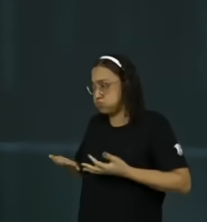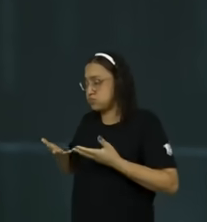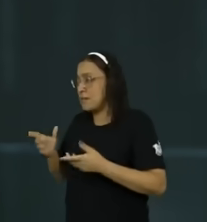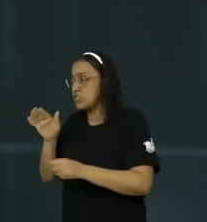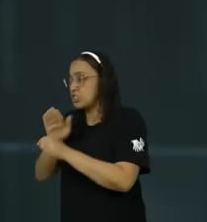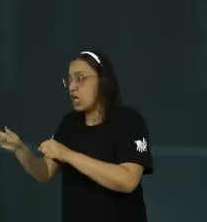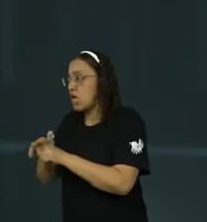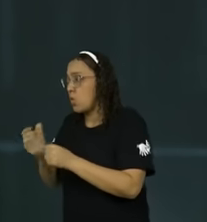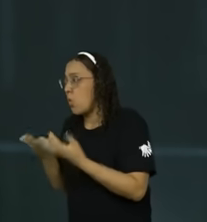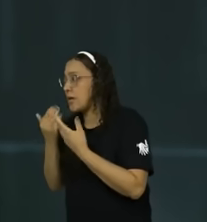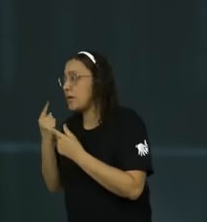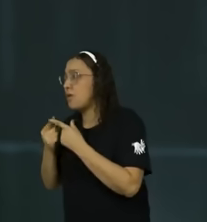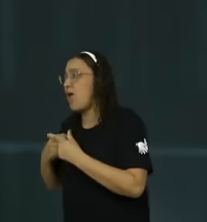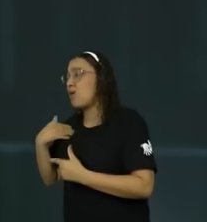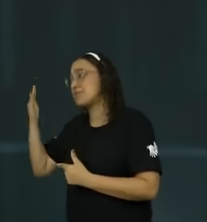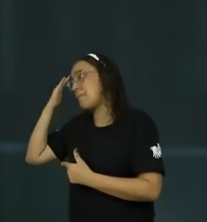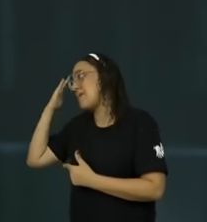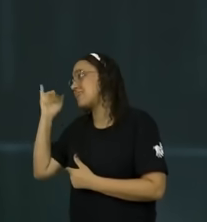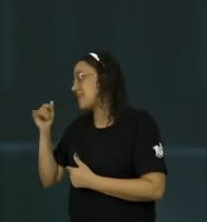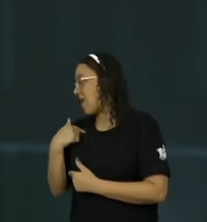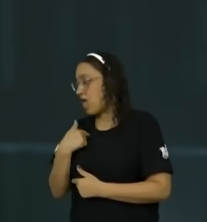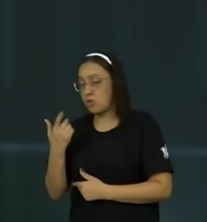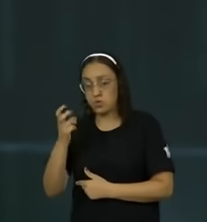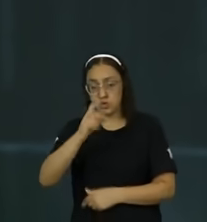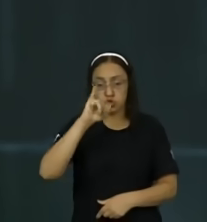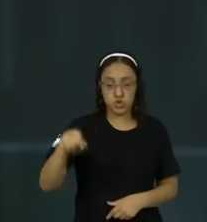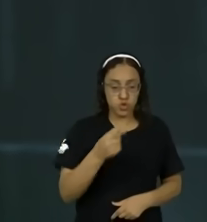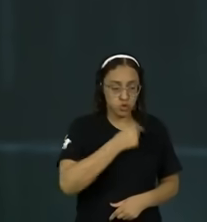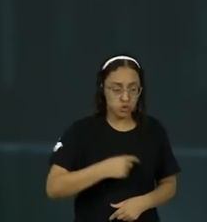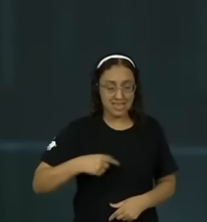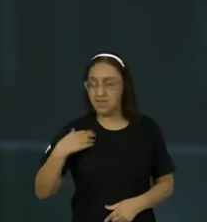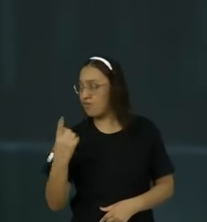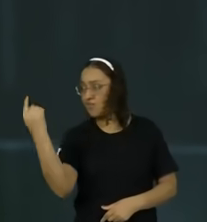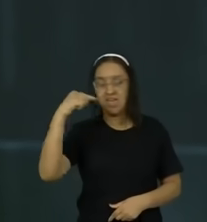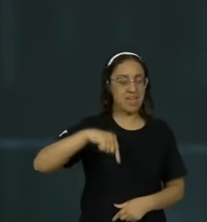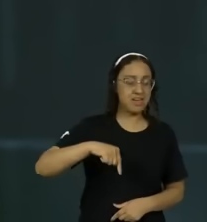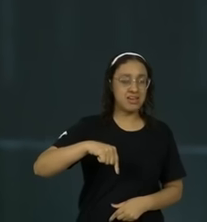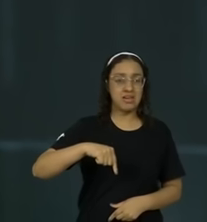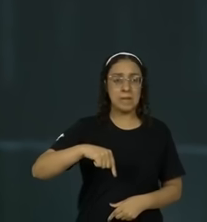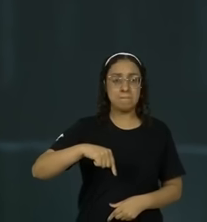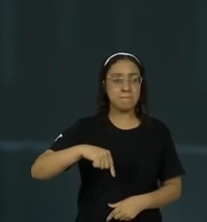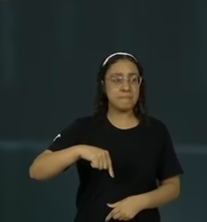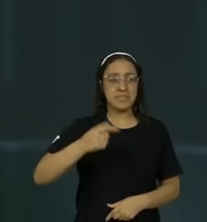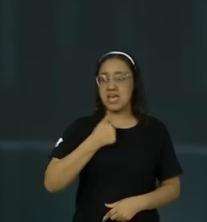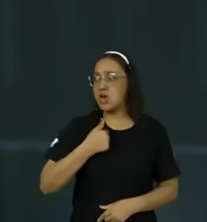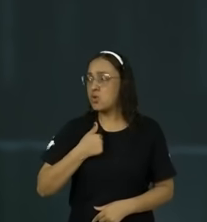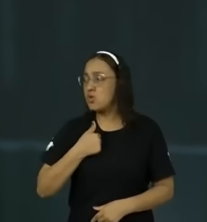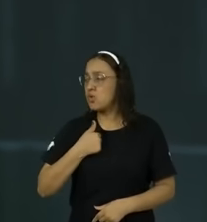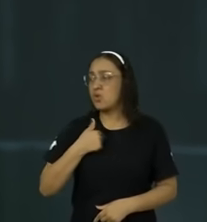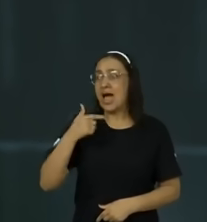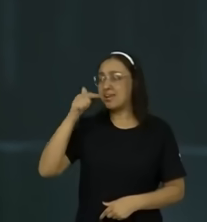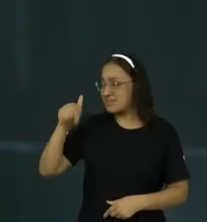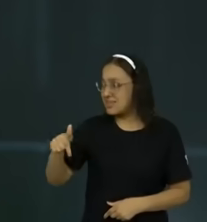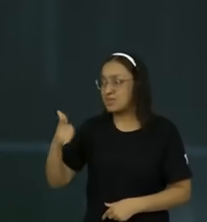pregando, mas Deus tem o poder de fazer a riqueza do injusto ser acumulada para o justo. Deus tem o poder de pegar tudo aquilo que